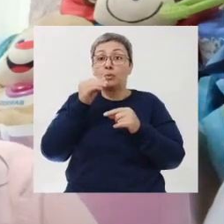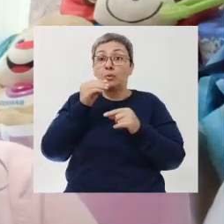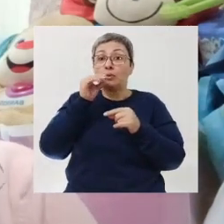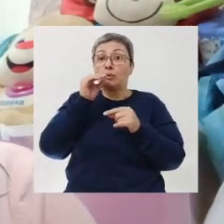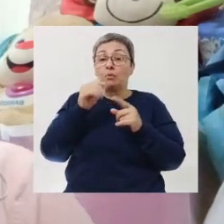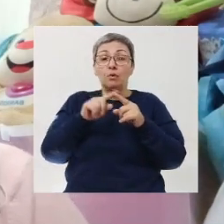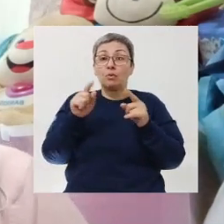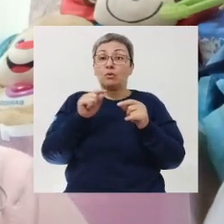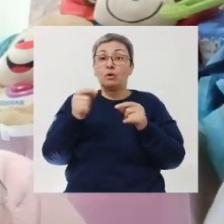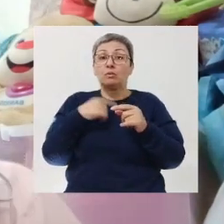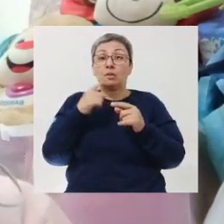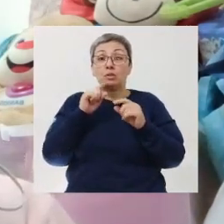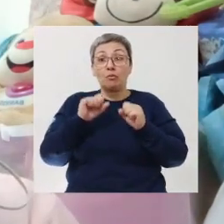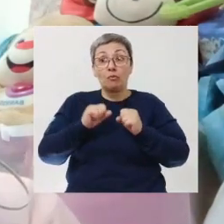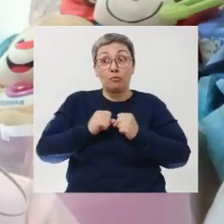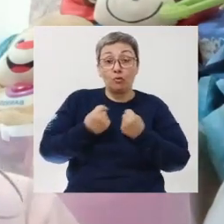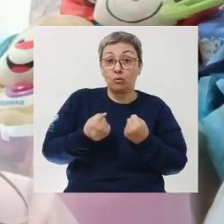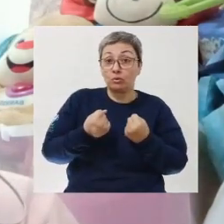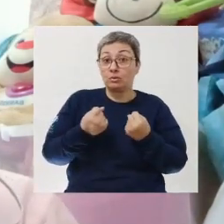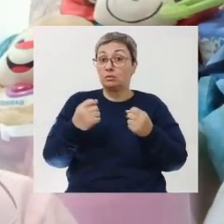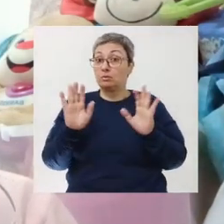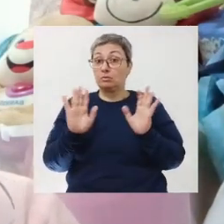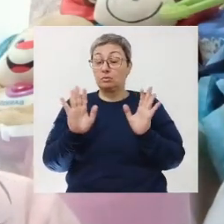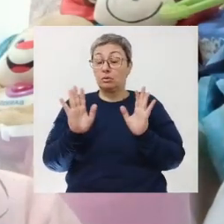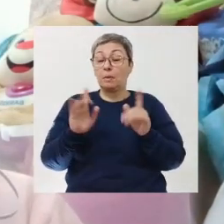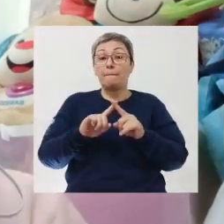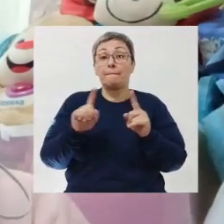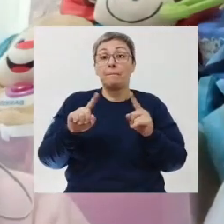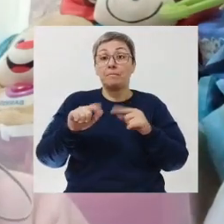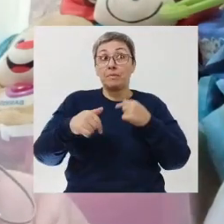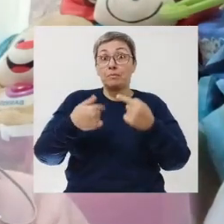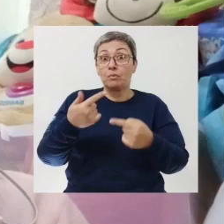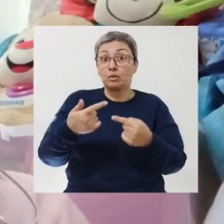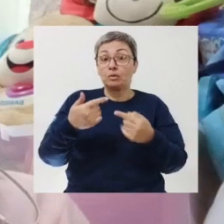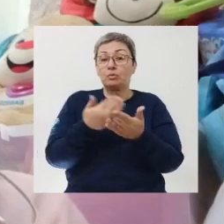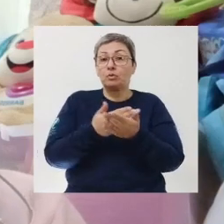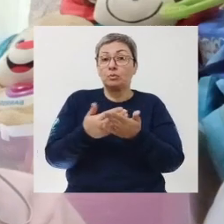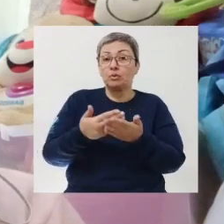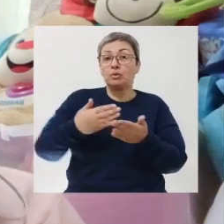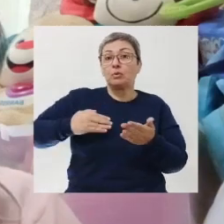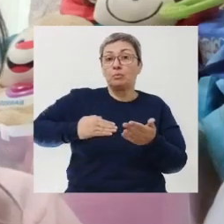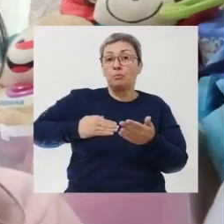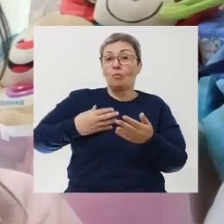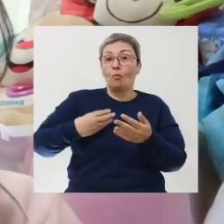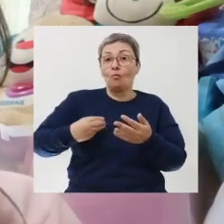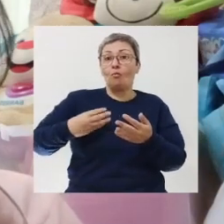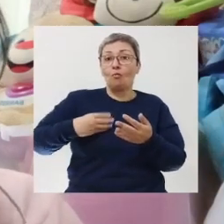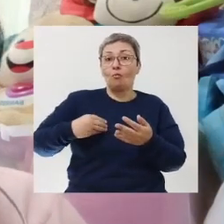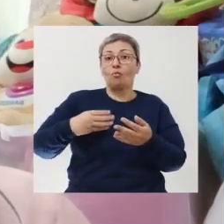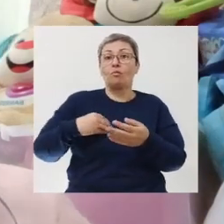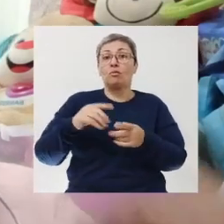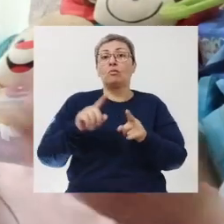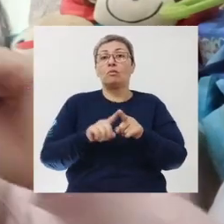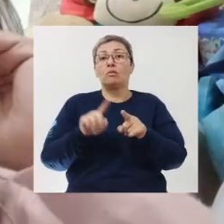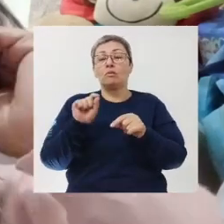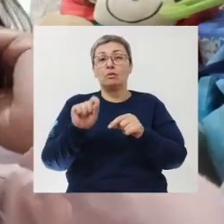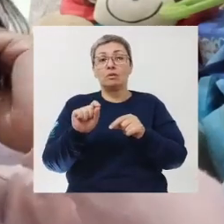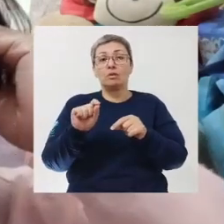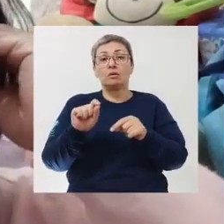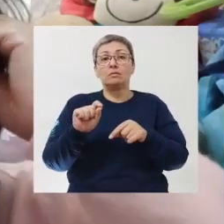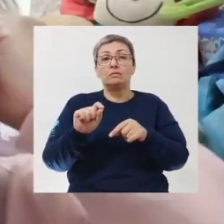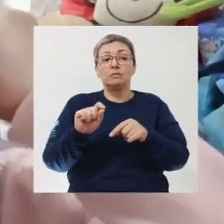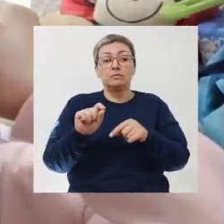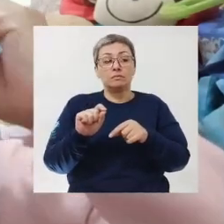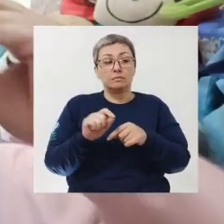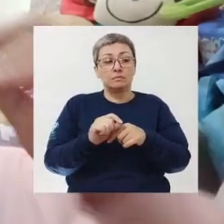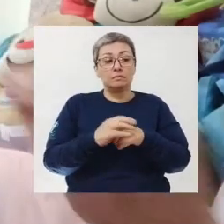pro copo, né? Para eles não fazerem muito esforço. Depois começamos o peito,